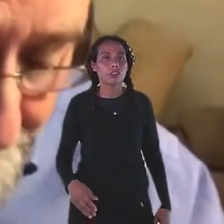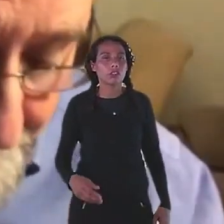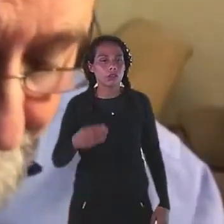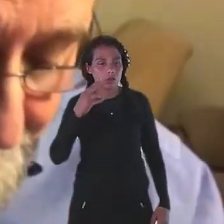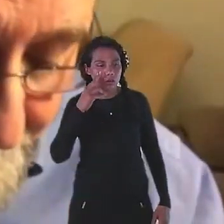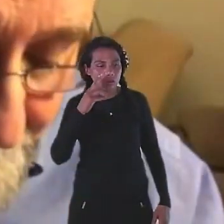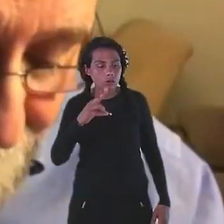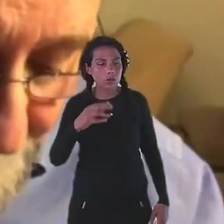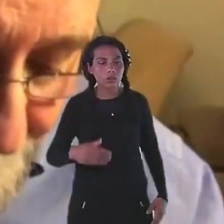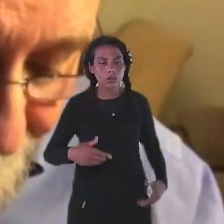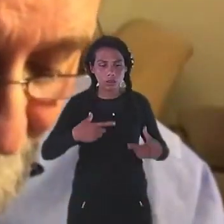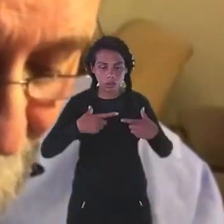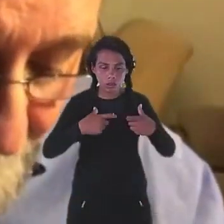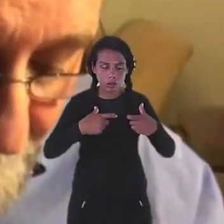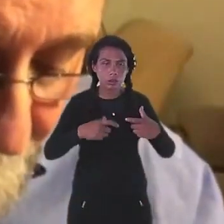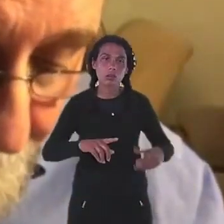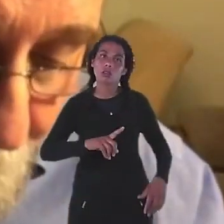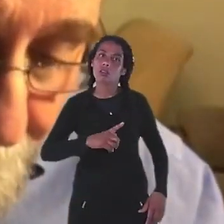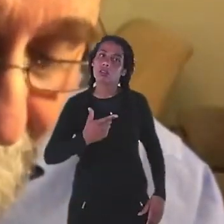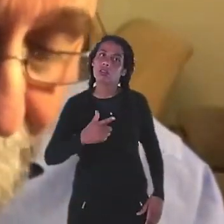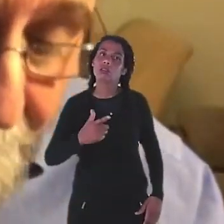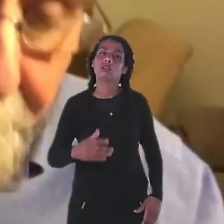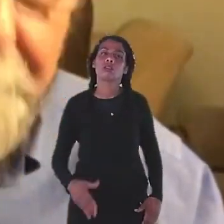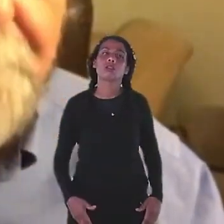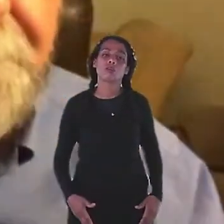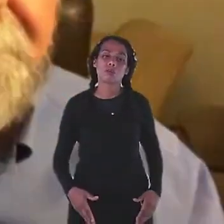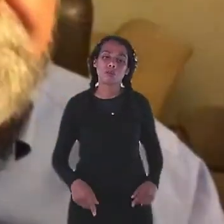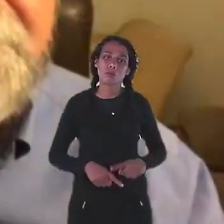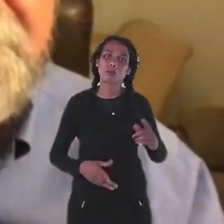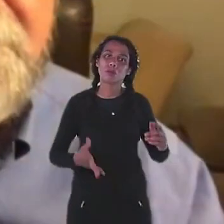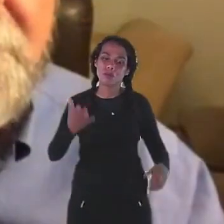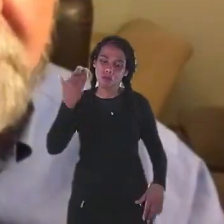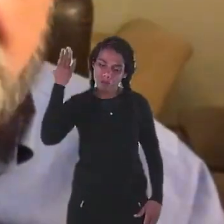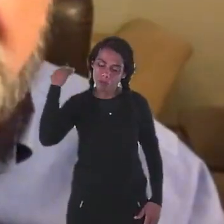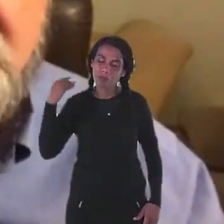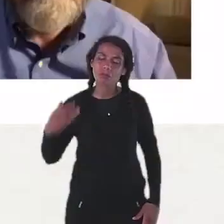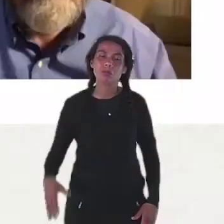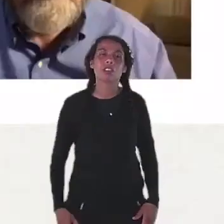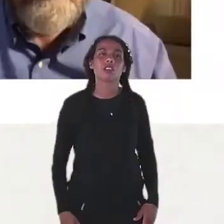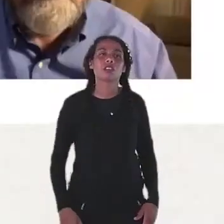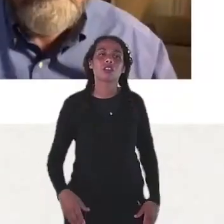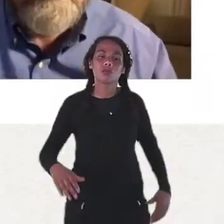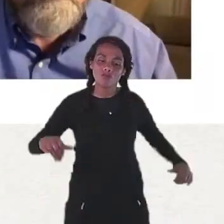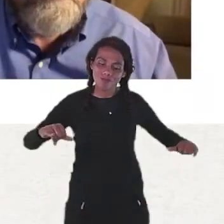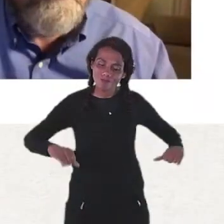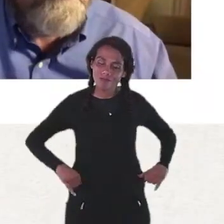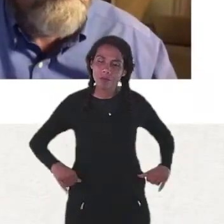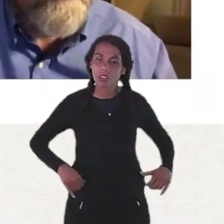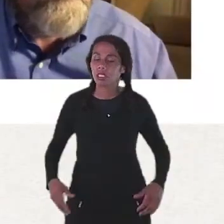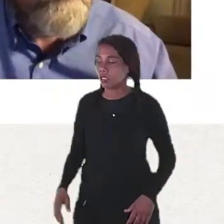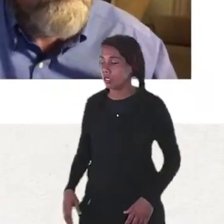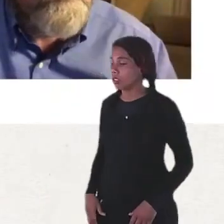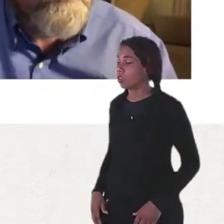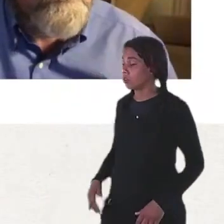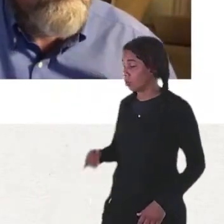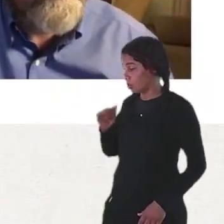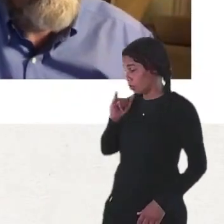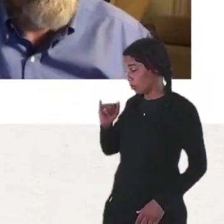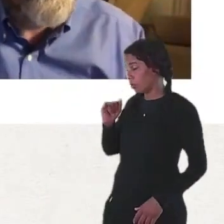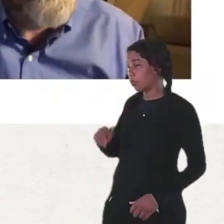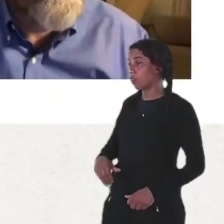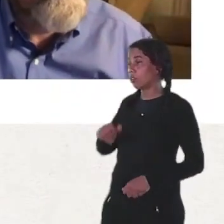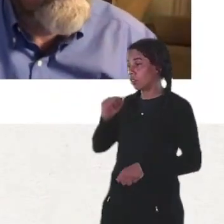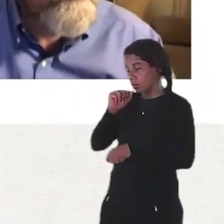minorias. Enfim. Olha, então eu vou ter que dar uma paradinha e te pedir, ou, na verdade,